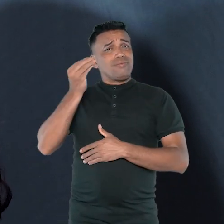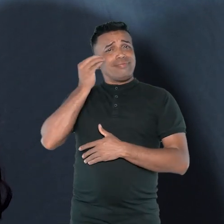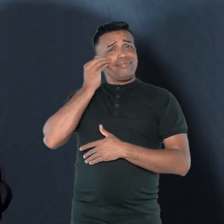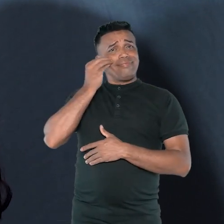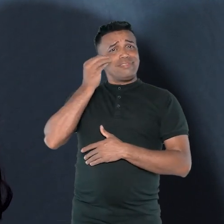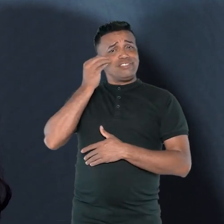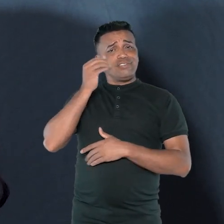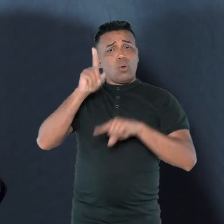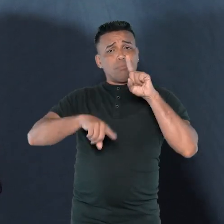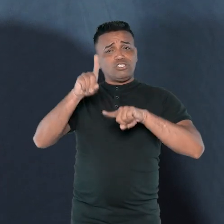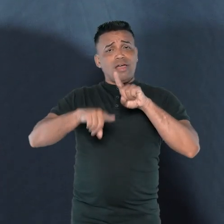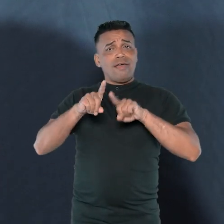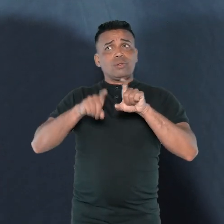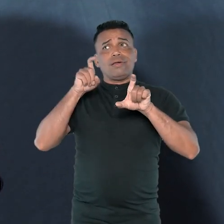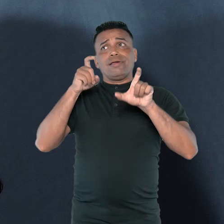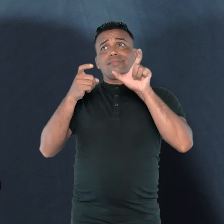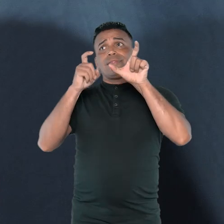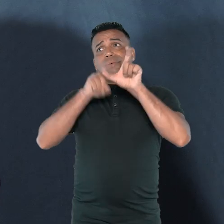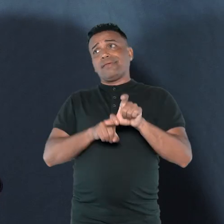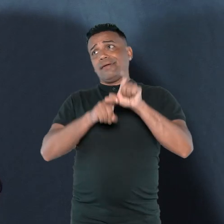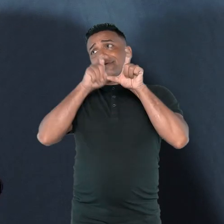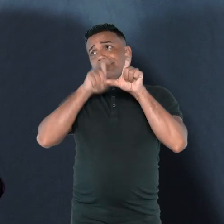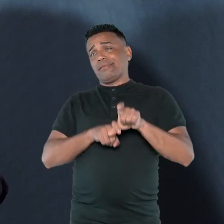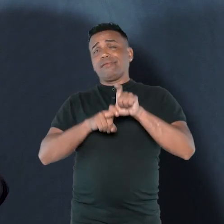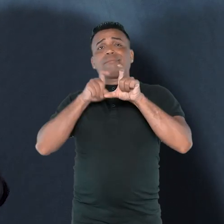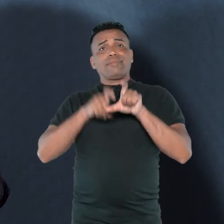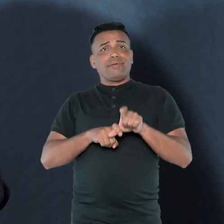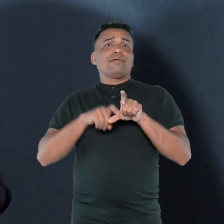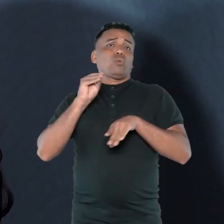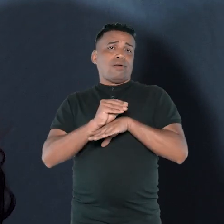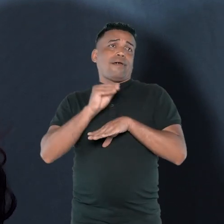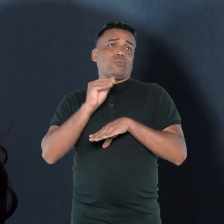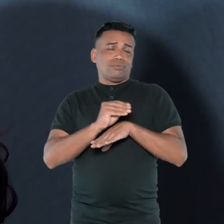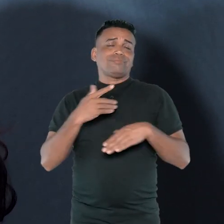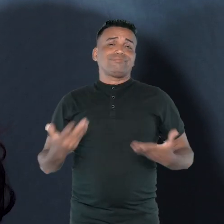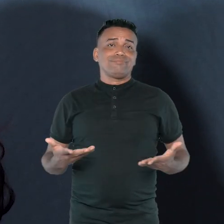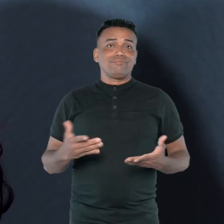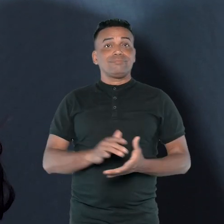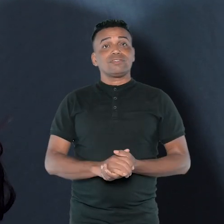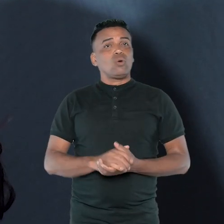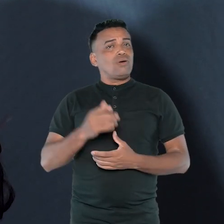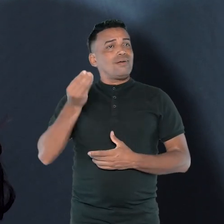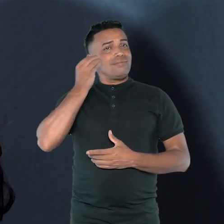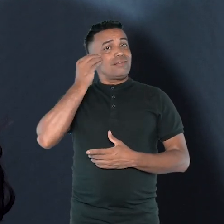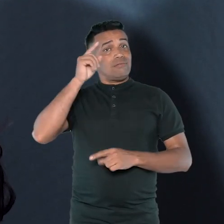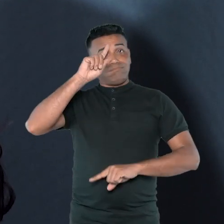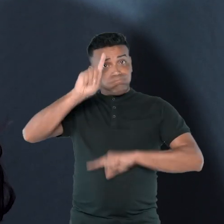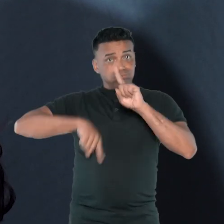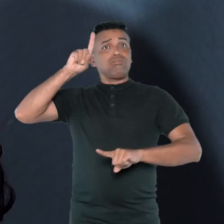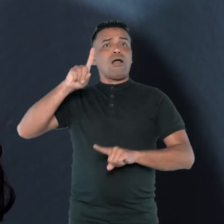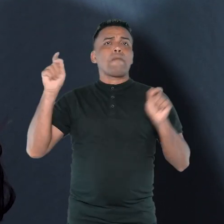esse objeto cada vez mais dependente do cuidado, né, que está sendo exercido. Mas, assim, tentar recuperar a